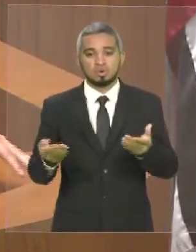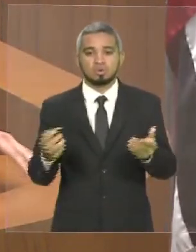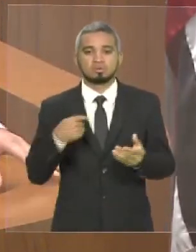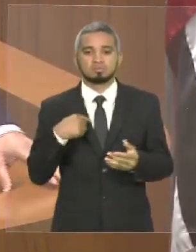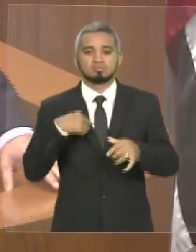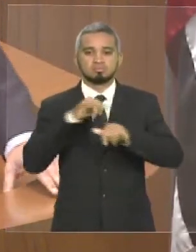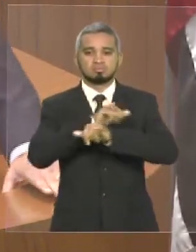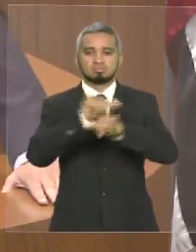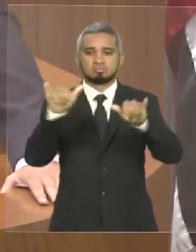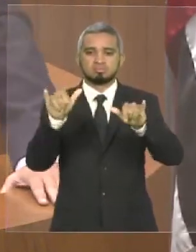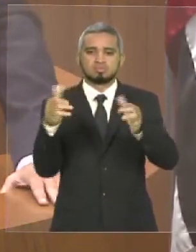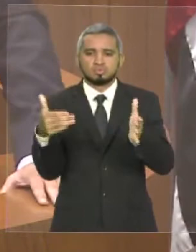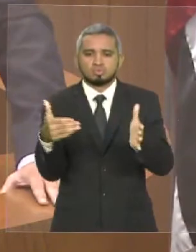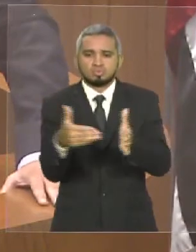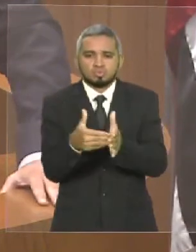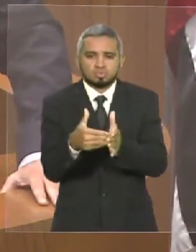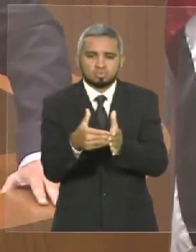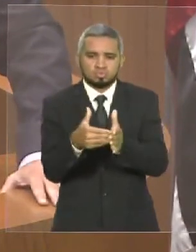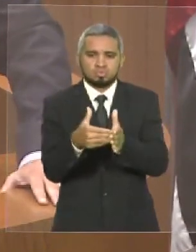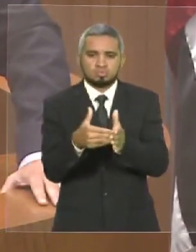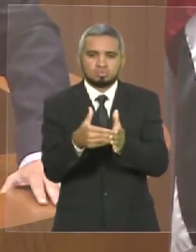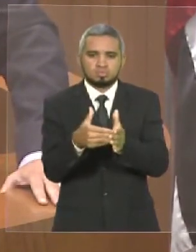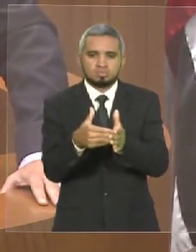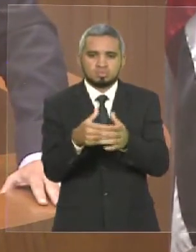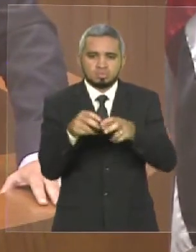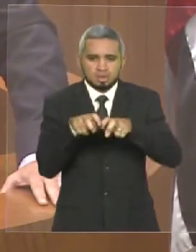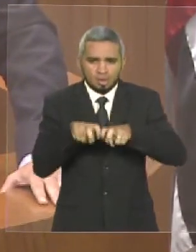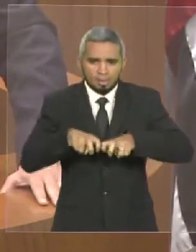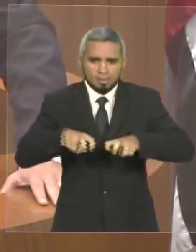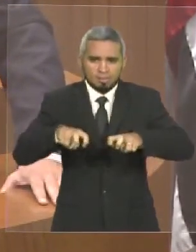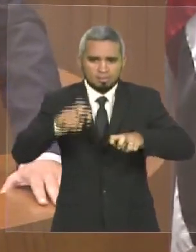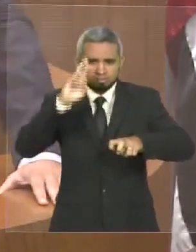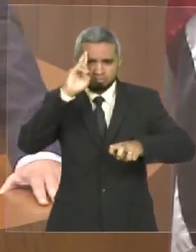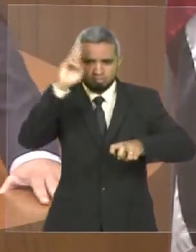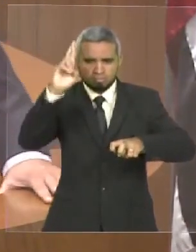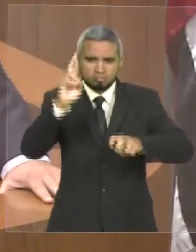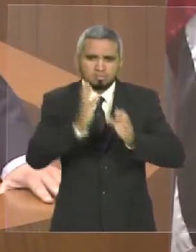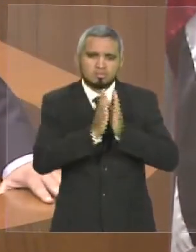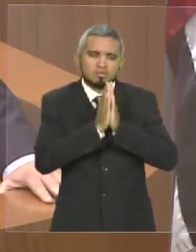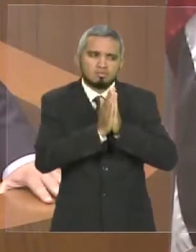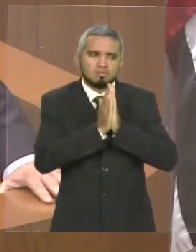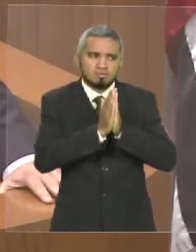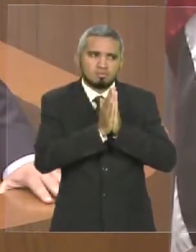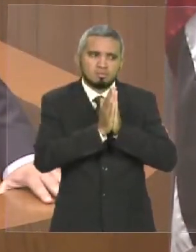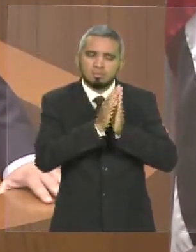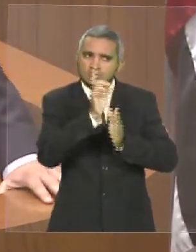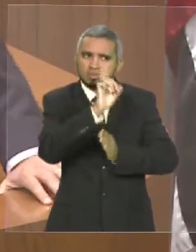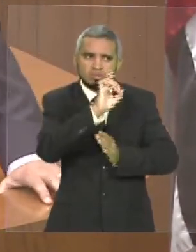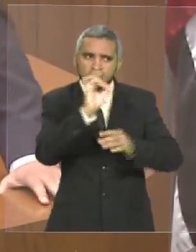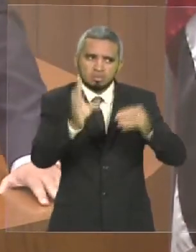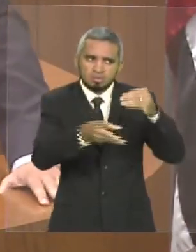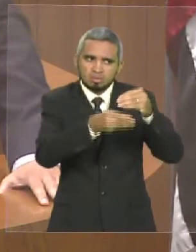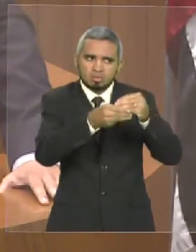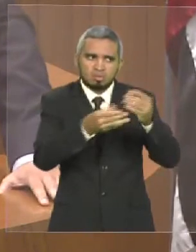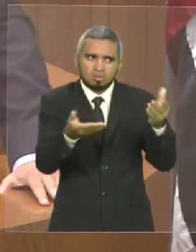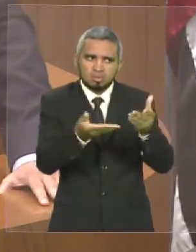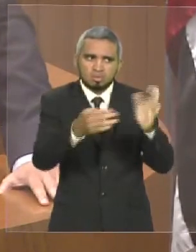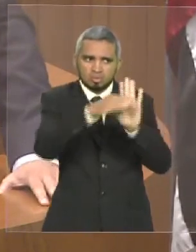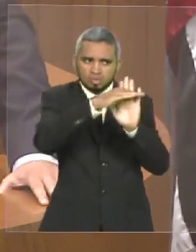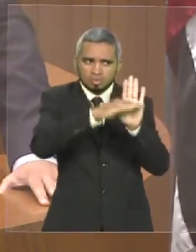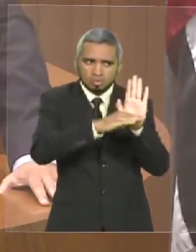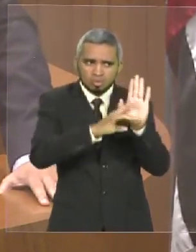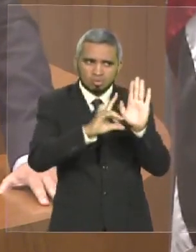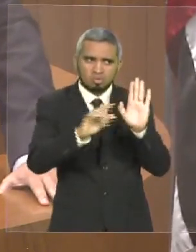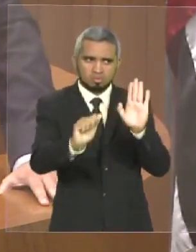pela última vez, para que essa mesa tenha sensibilidade de não incluir na ordem do dia de